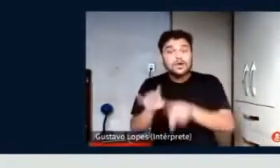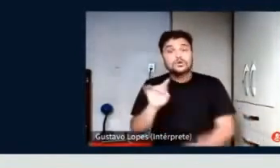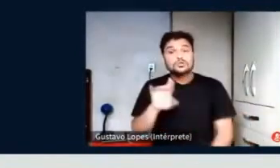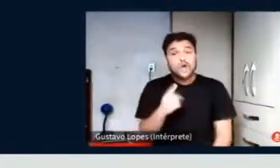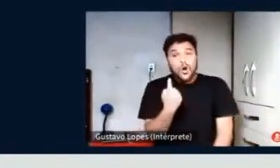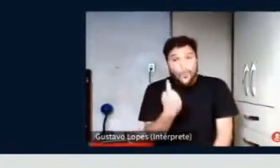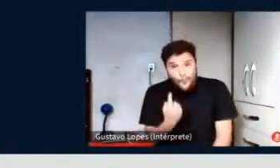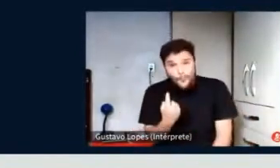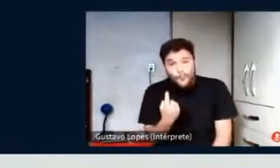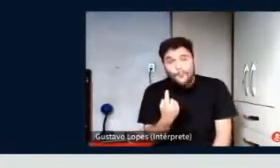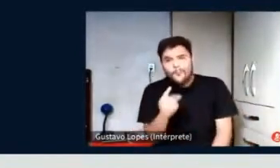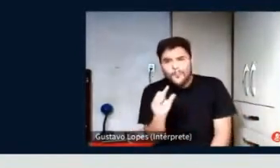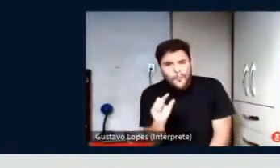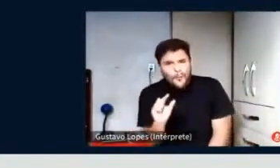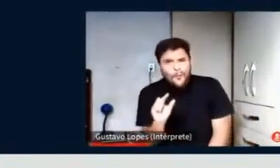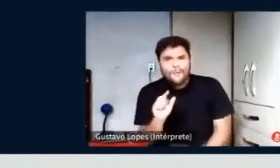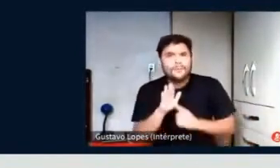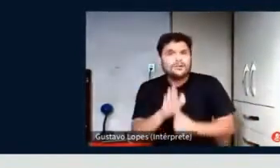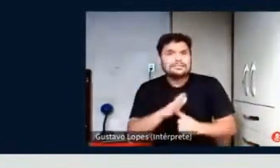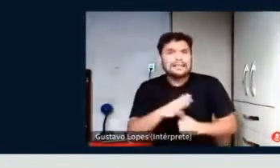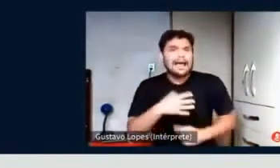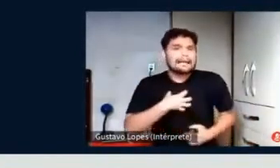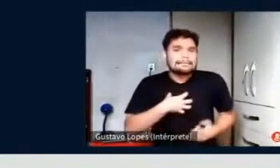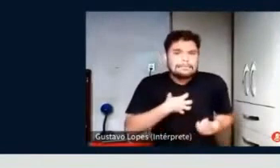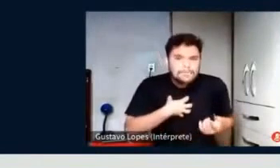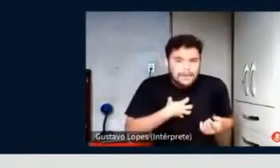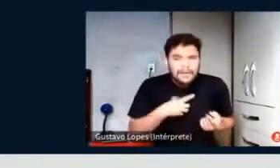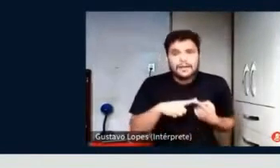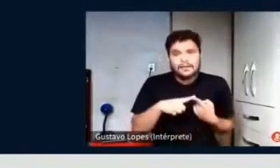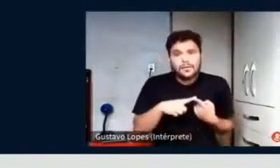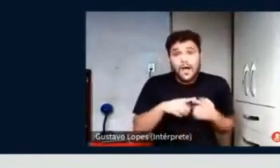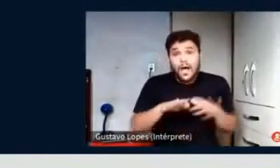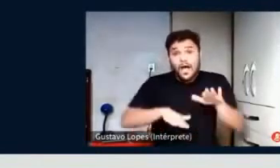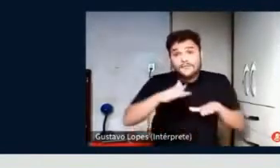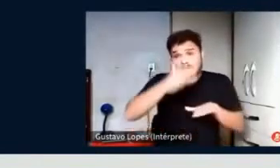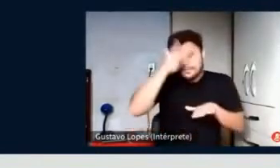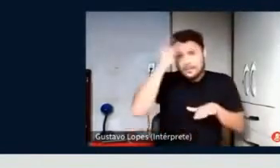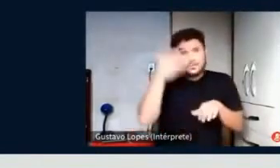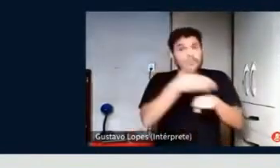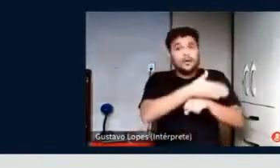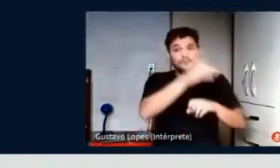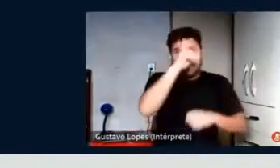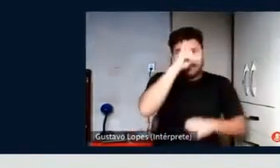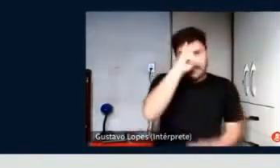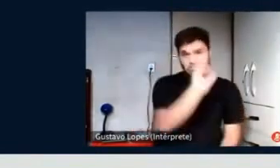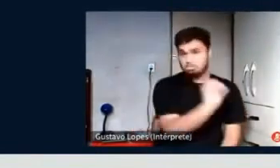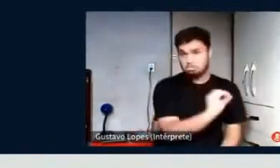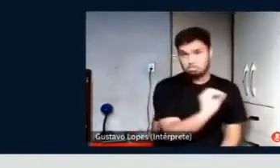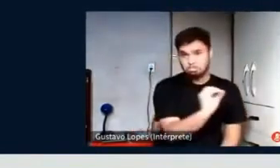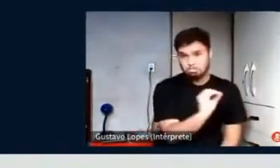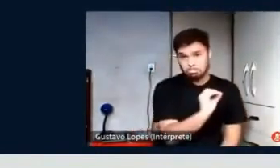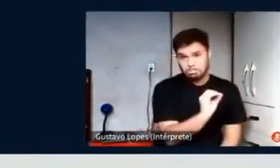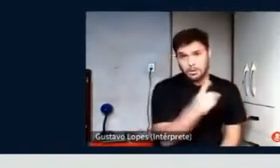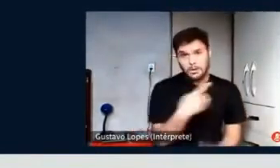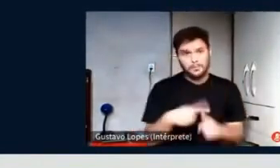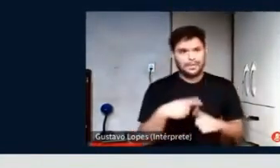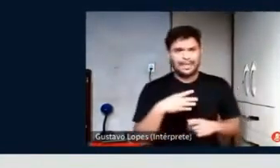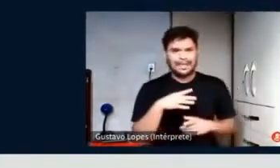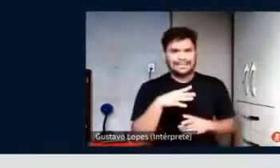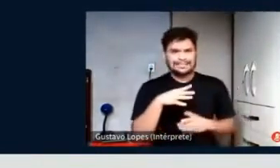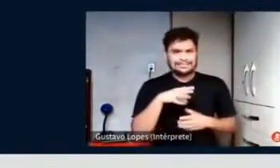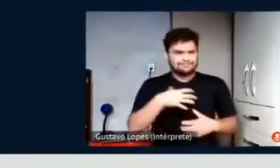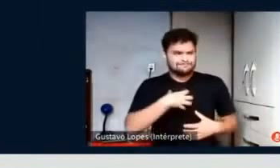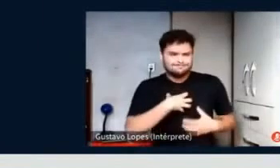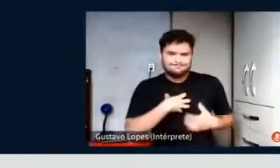apresentar sintomas, muitos não vão procurar serviço, e os que vão procurar serviço é porque se sentiram incomodados